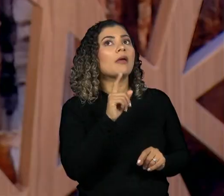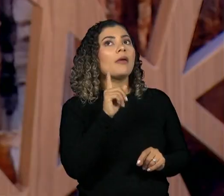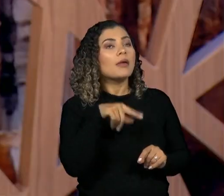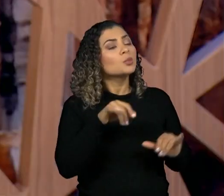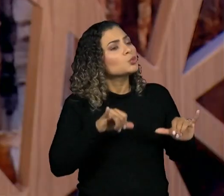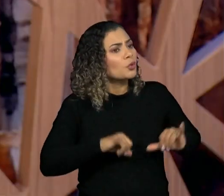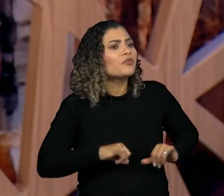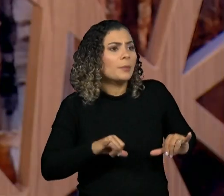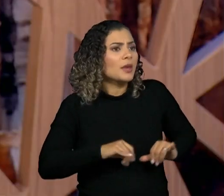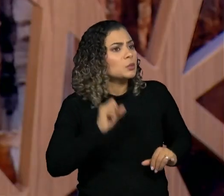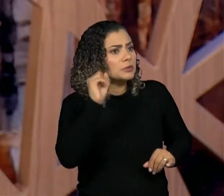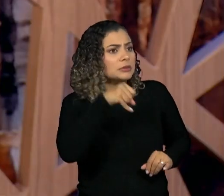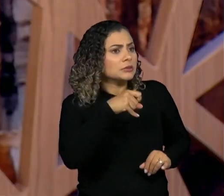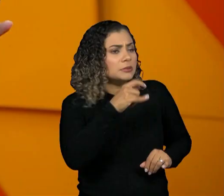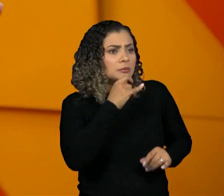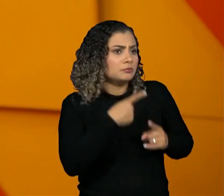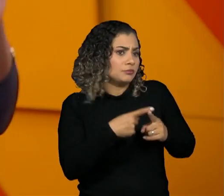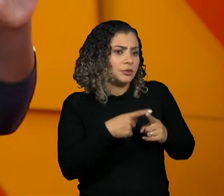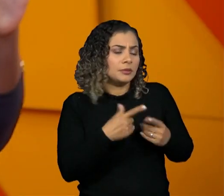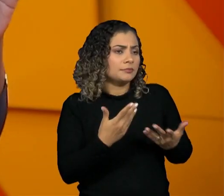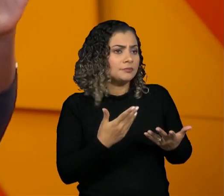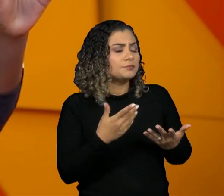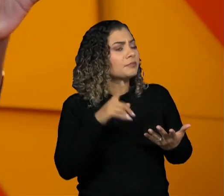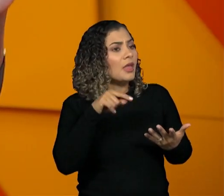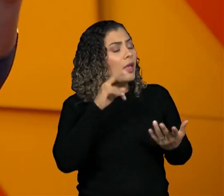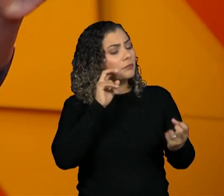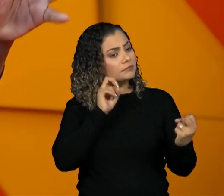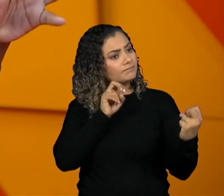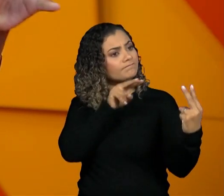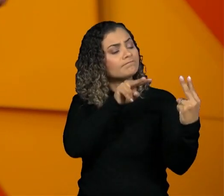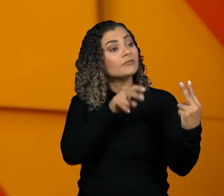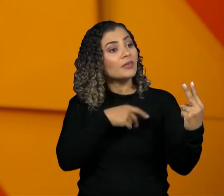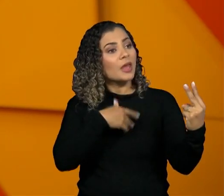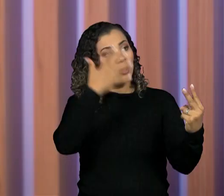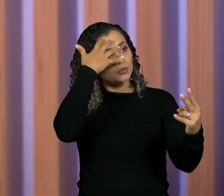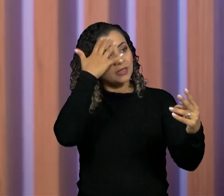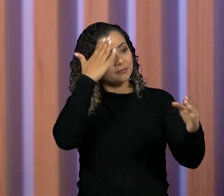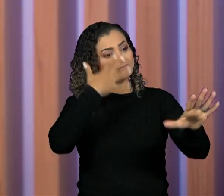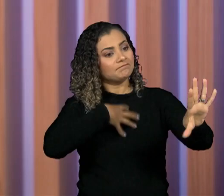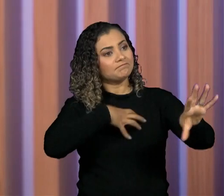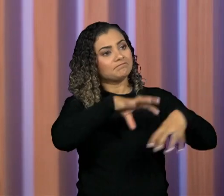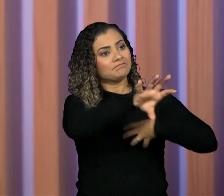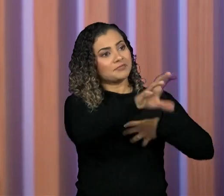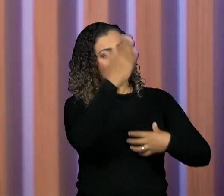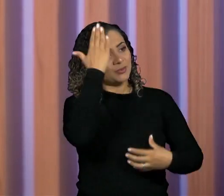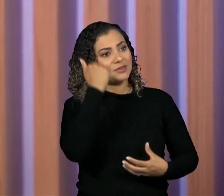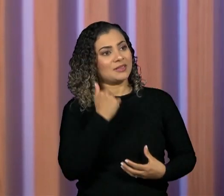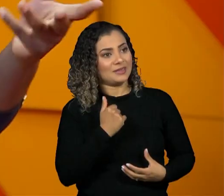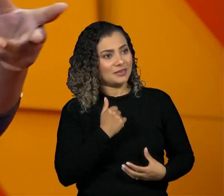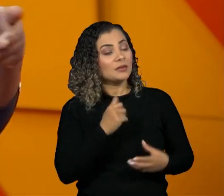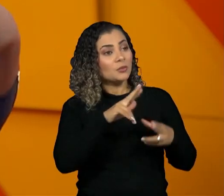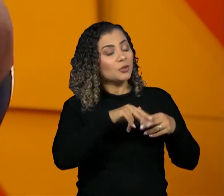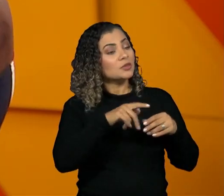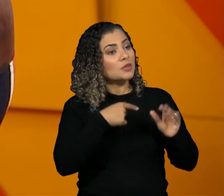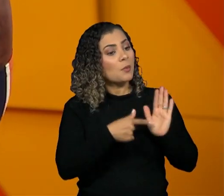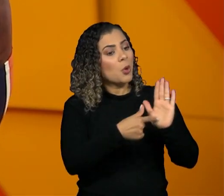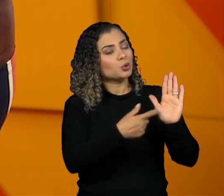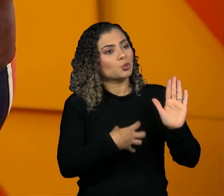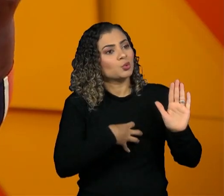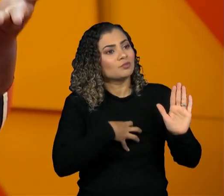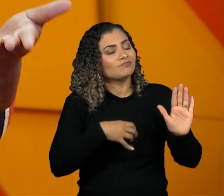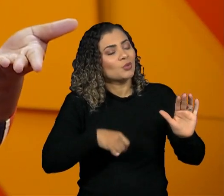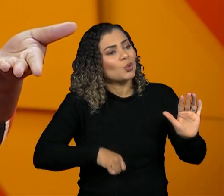verdade, essa aliança sua é aquele olhar, eu sei o que você está sentindo e muitas vezes eu estou te falando de uma dor e aí eu